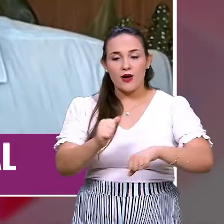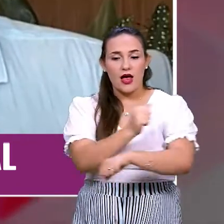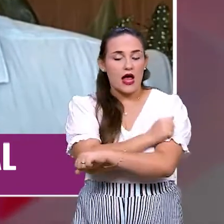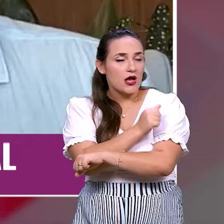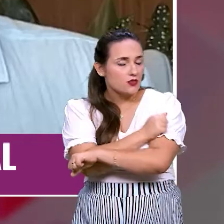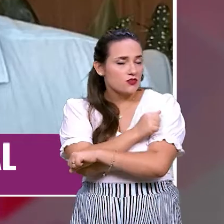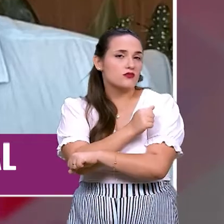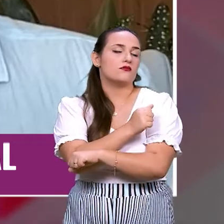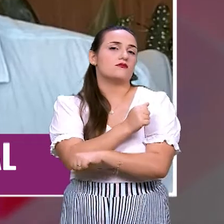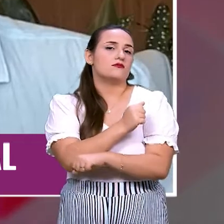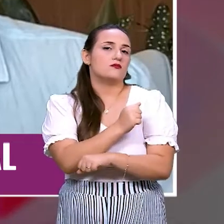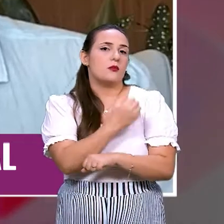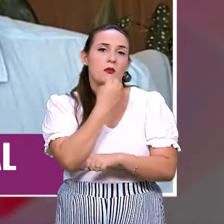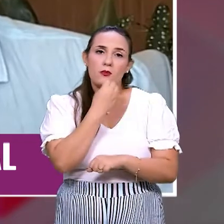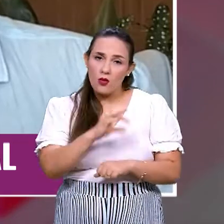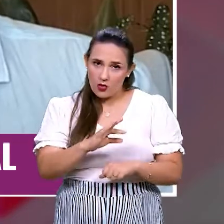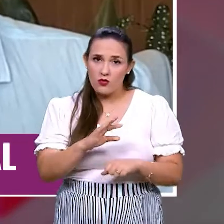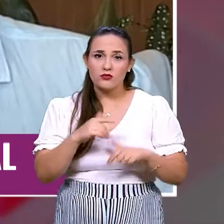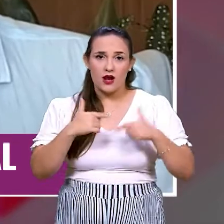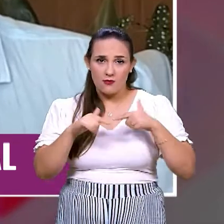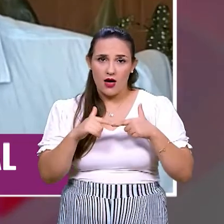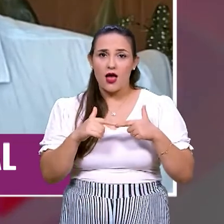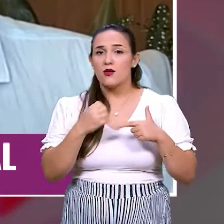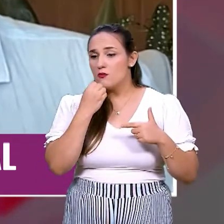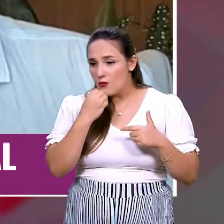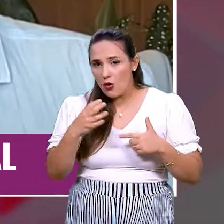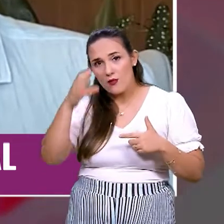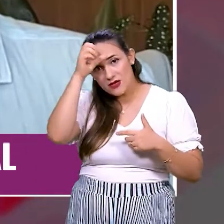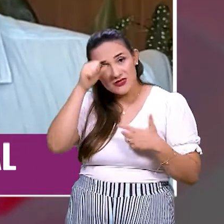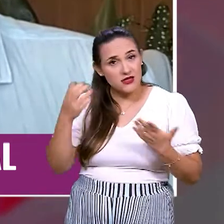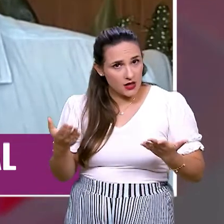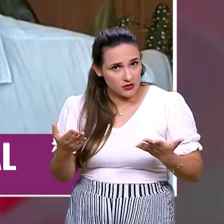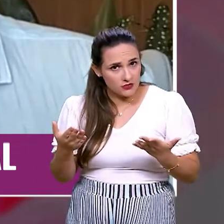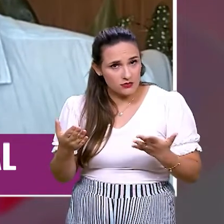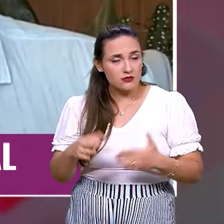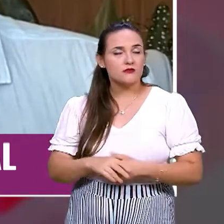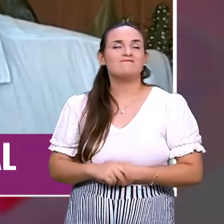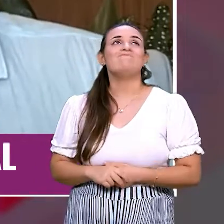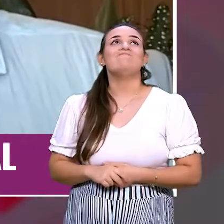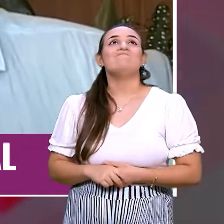esse aluno para a realidade deles, para que eles possam ser produtivos também?